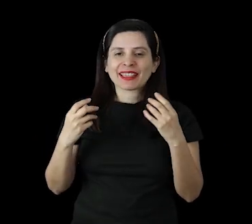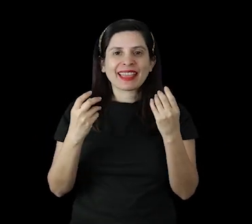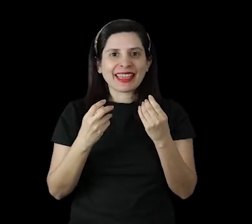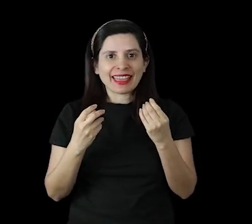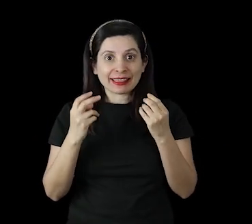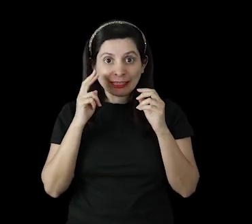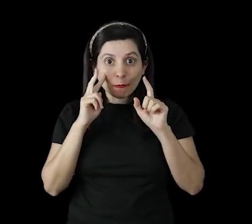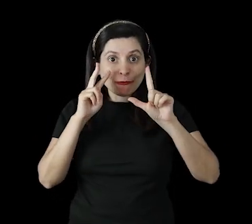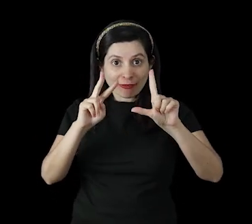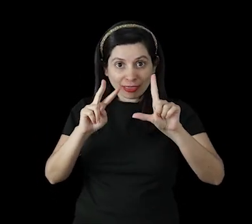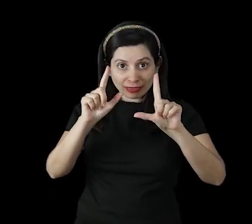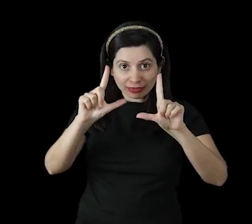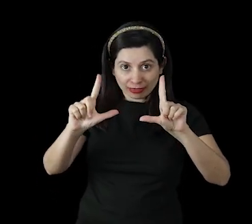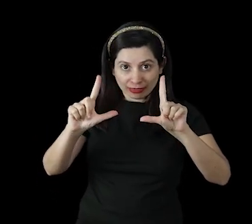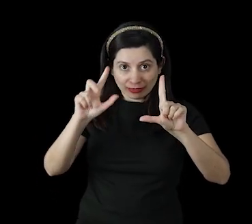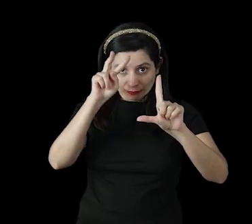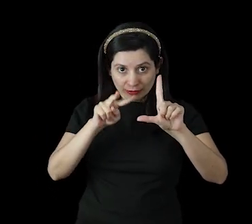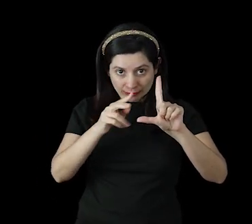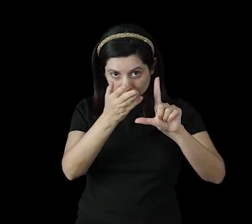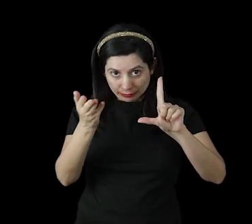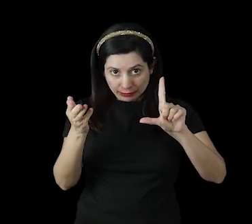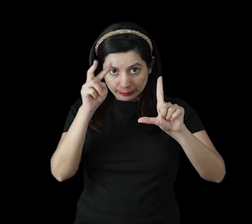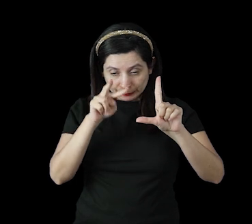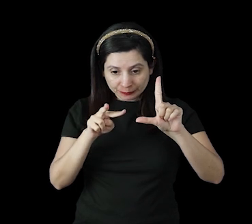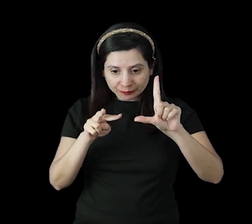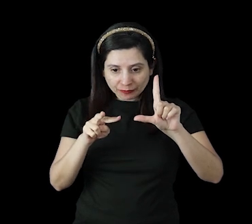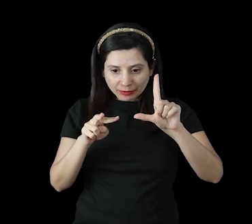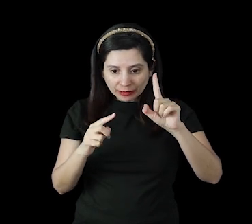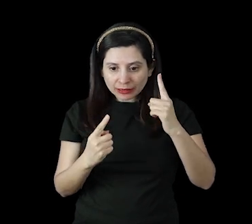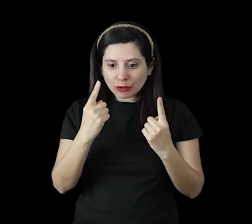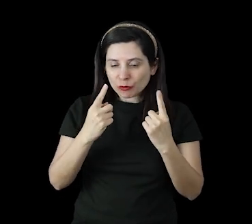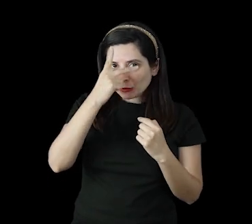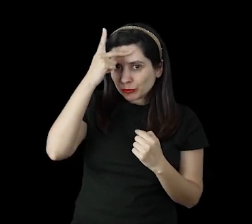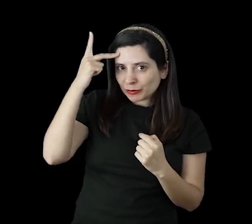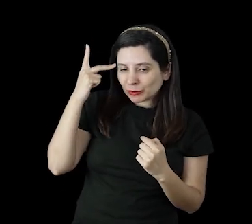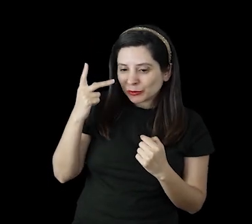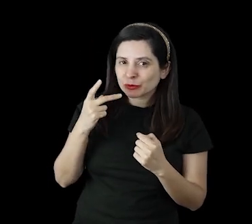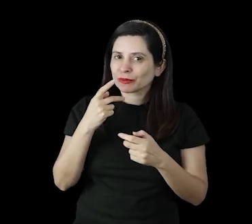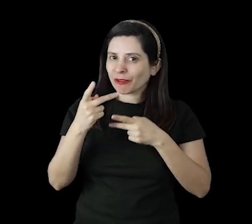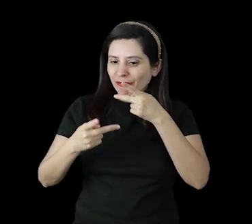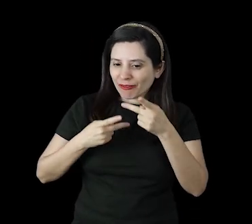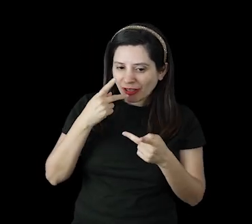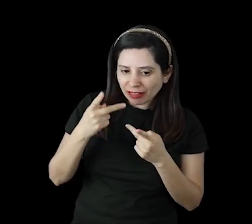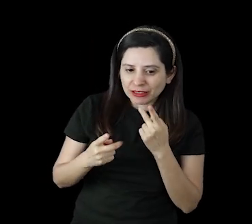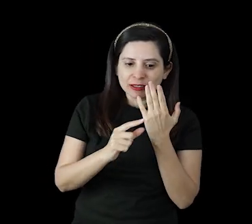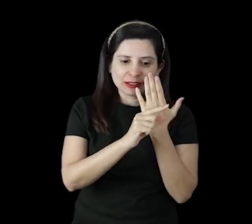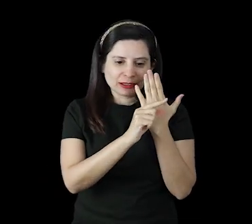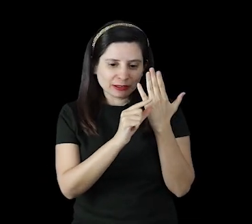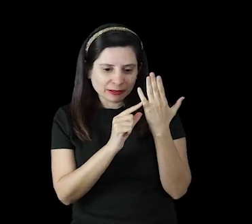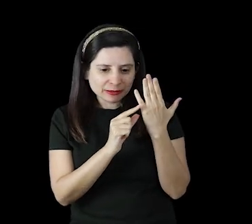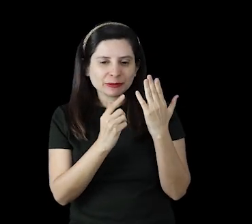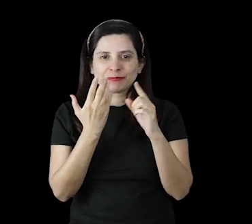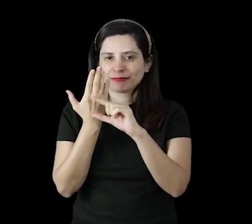Vocês estão vendo minha tela, né? Bom, então tem gente que já está familiarizado aqui com a Nutshell Technique, tem outros que não, então